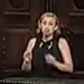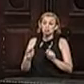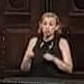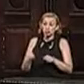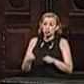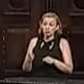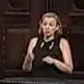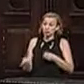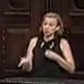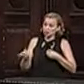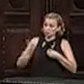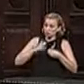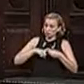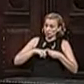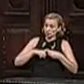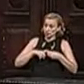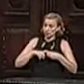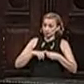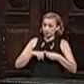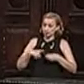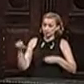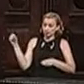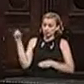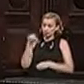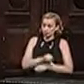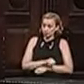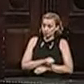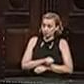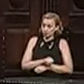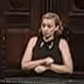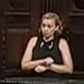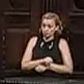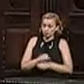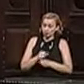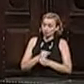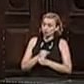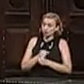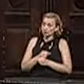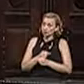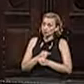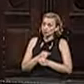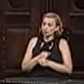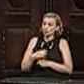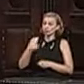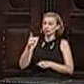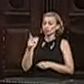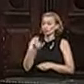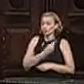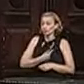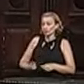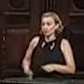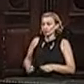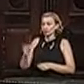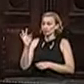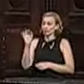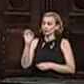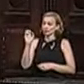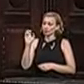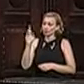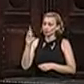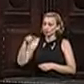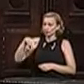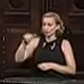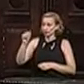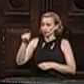do Rio de Janeiro a tragédia da falência que foi vivida no governo de Saturnino Braga. Fica aqui esse alerta do alto da tribuna e vamos